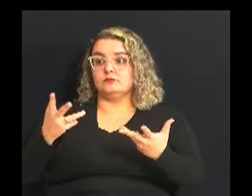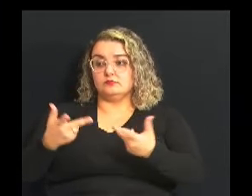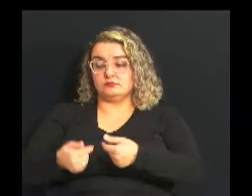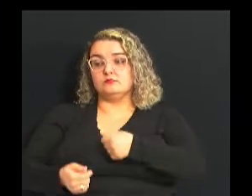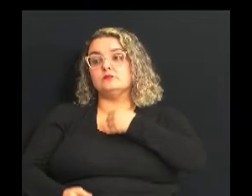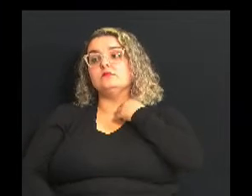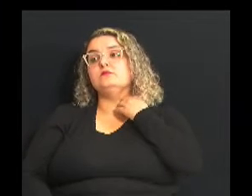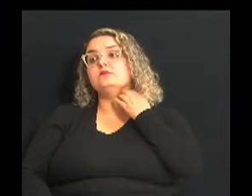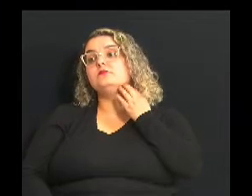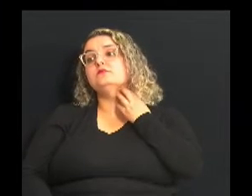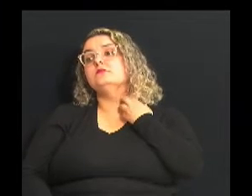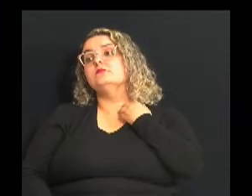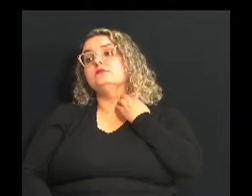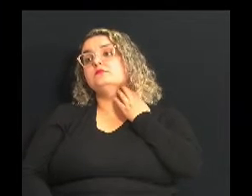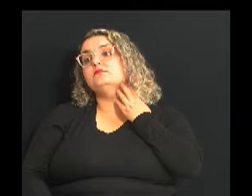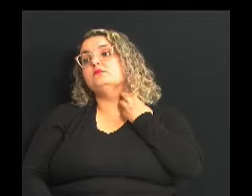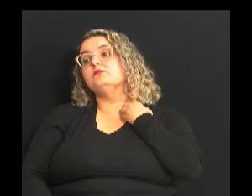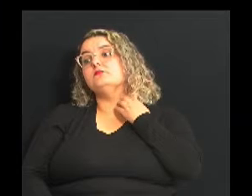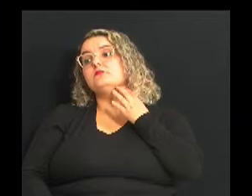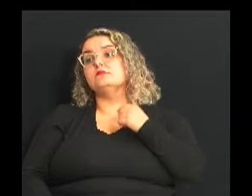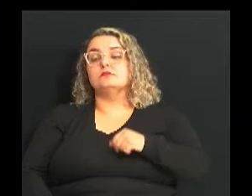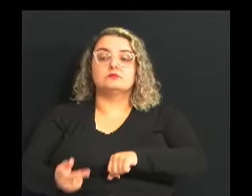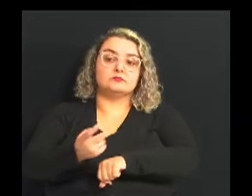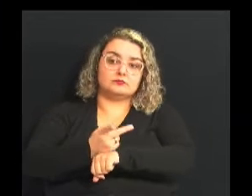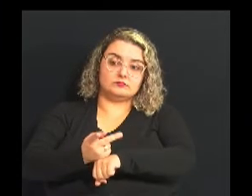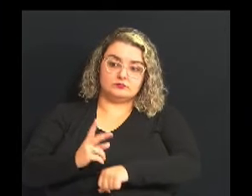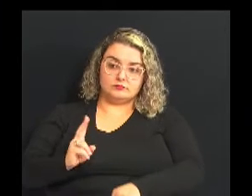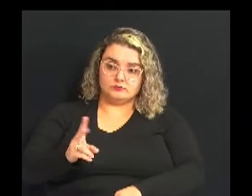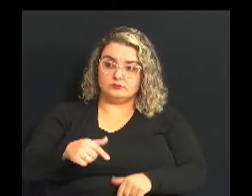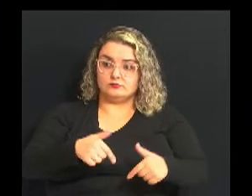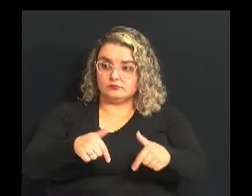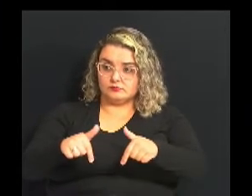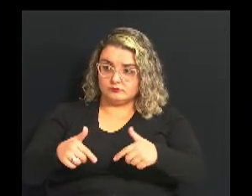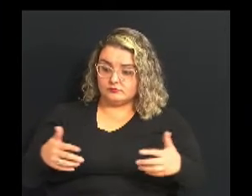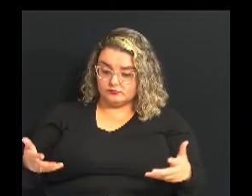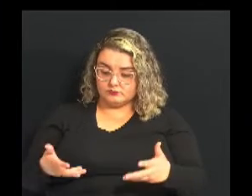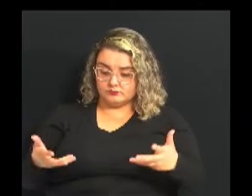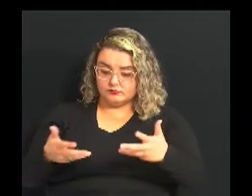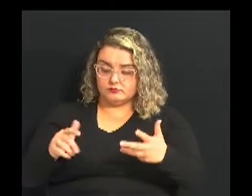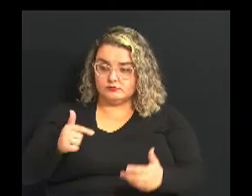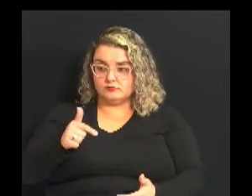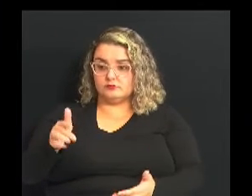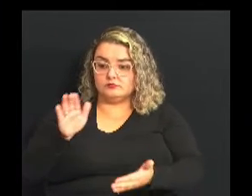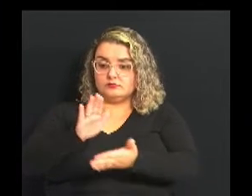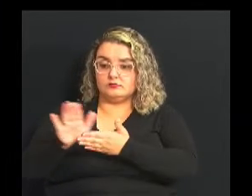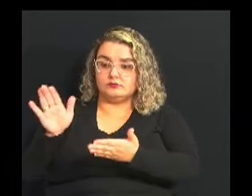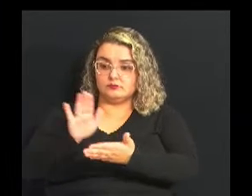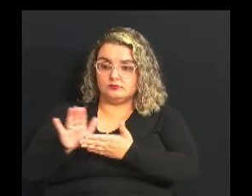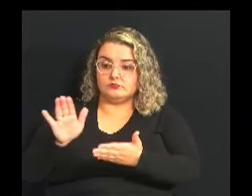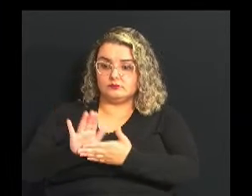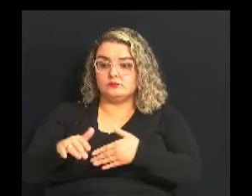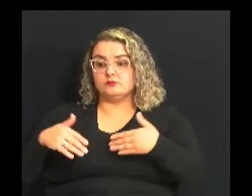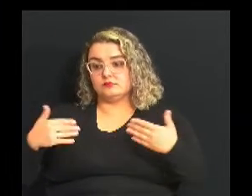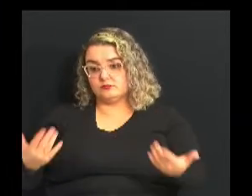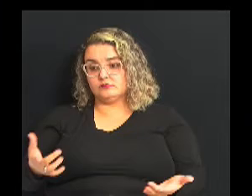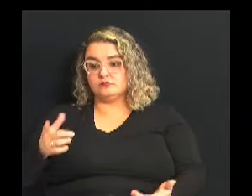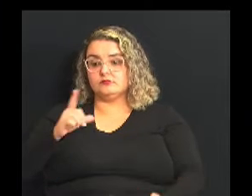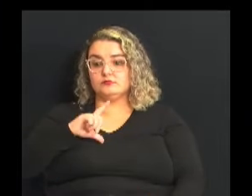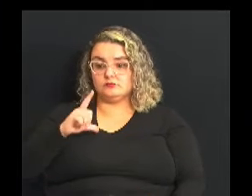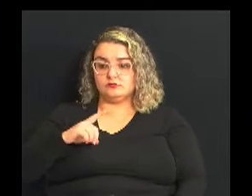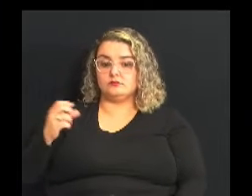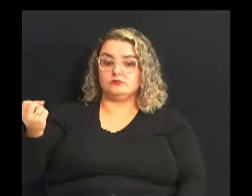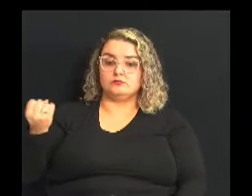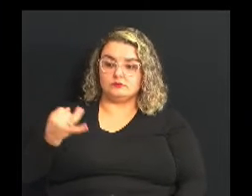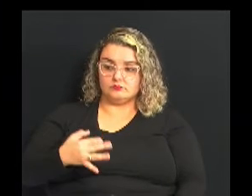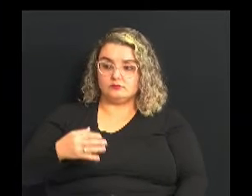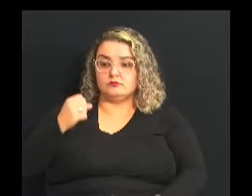Mesmo buscando sempre trabalhar com iniciativas que não gerem custo, mesmo assim a gente ainda tem uma quantidade de